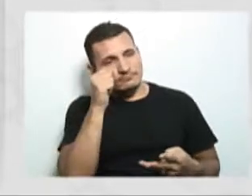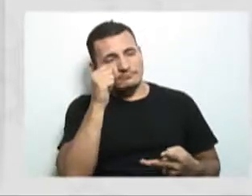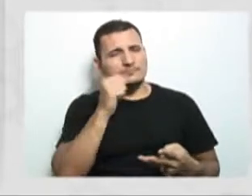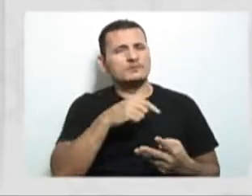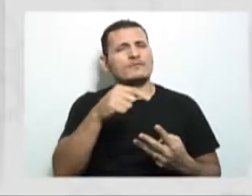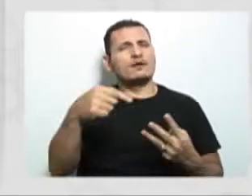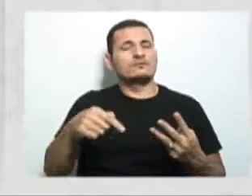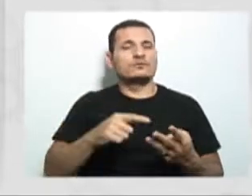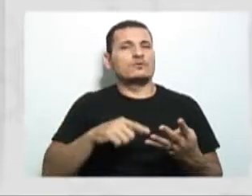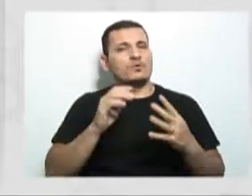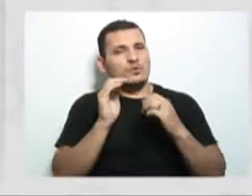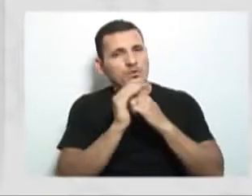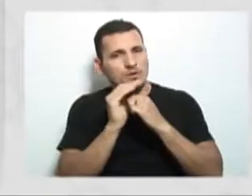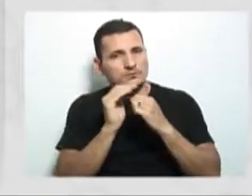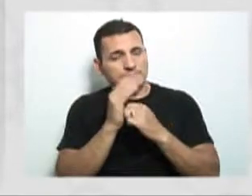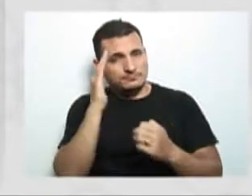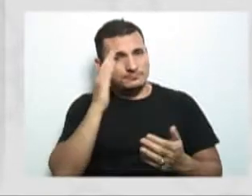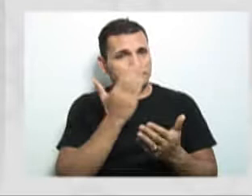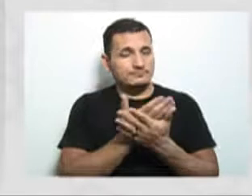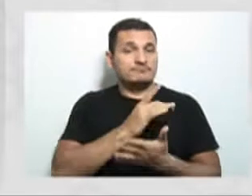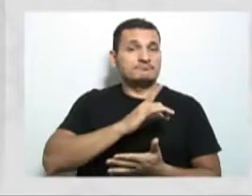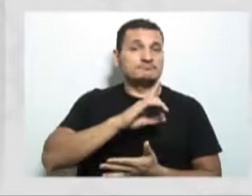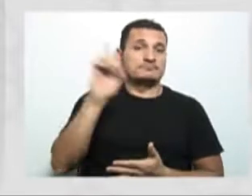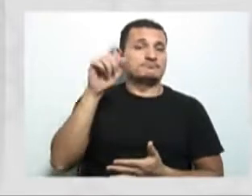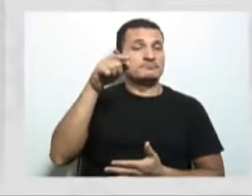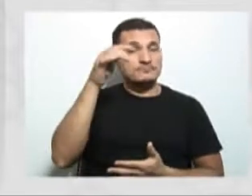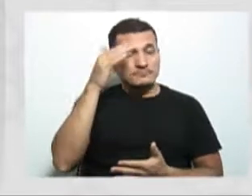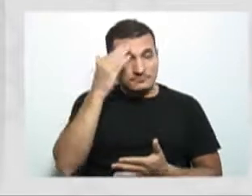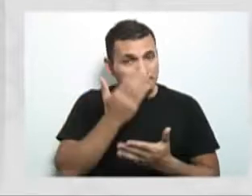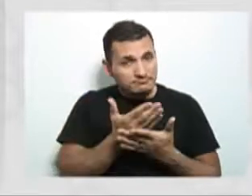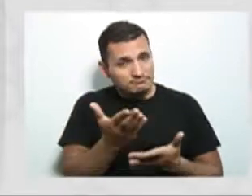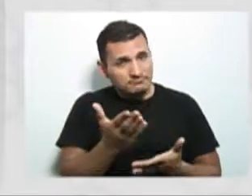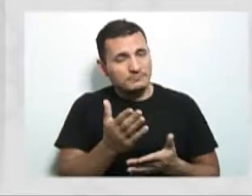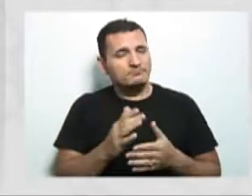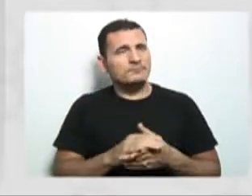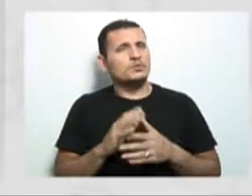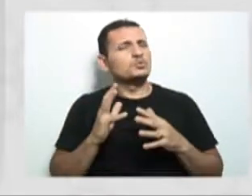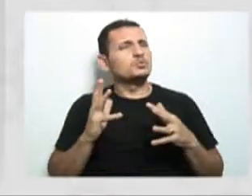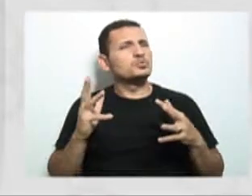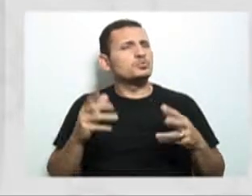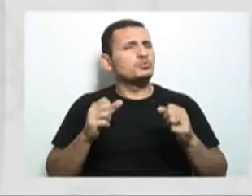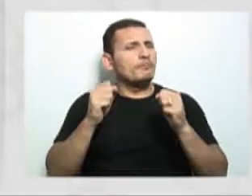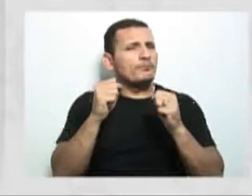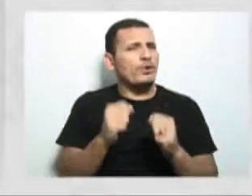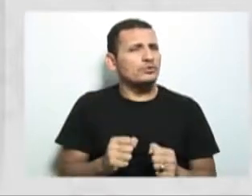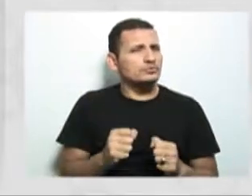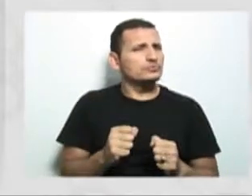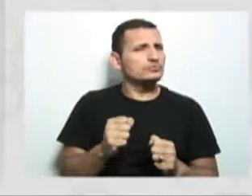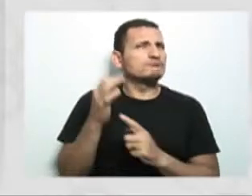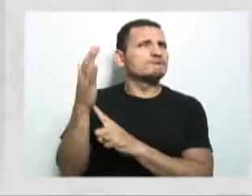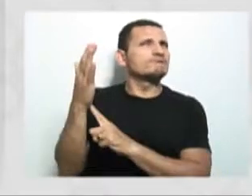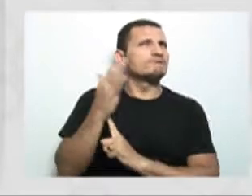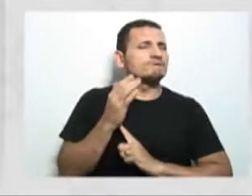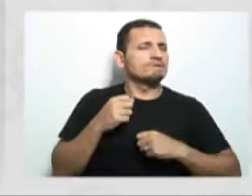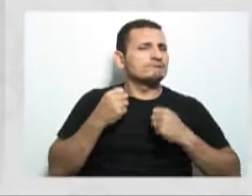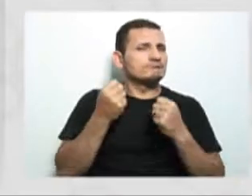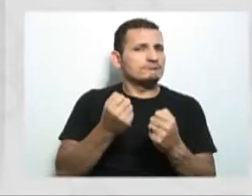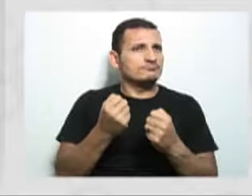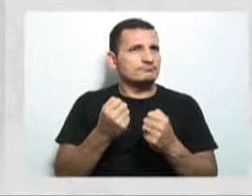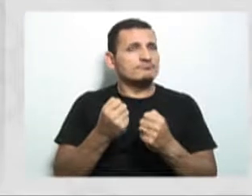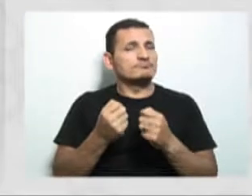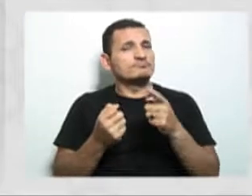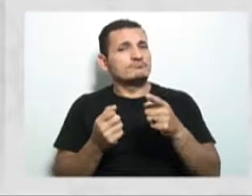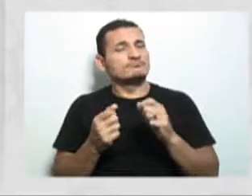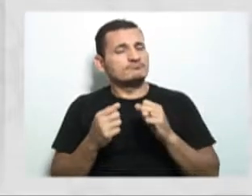outras, oração, acreditar em Deus, se você acredita numa coisa maior, não é? Tudo posso naquele que me fortalece, tá vendo? Você